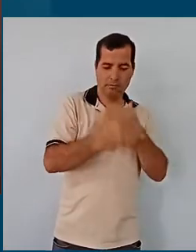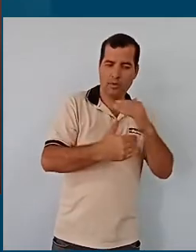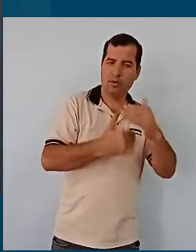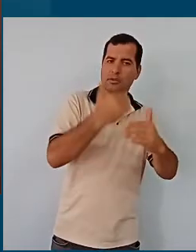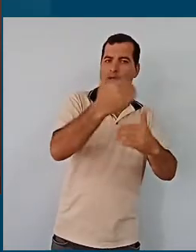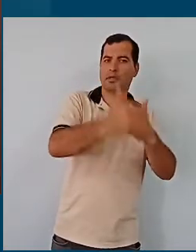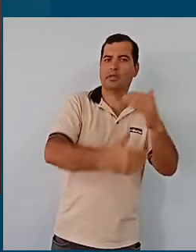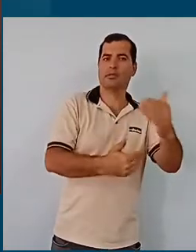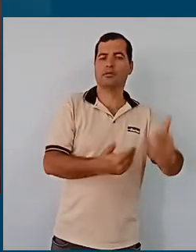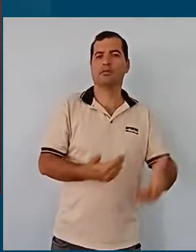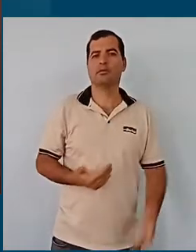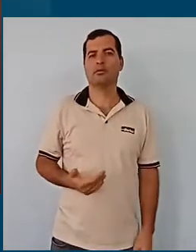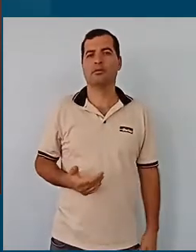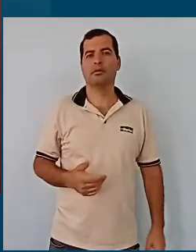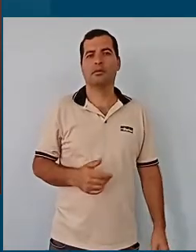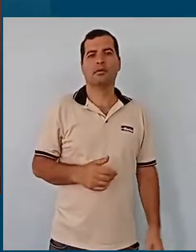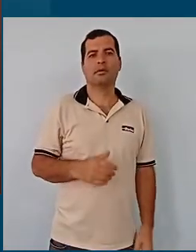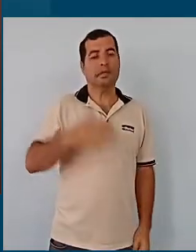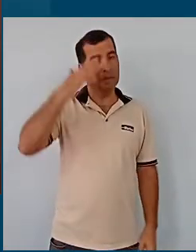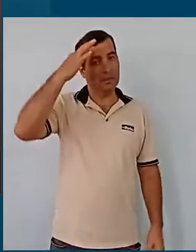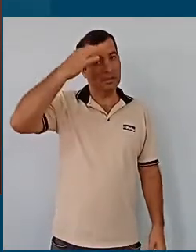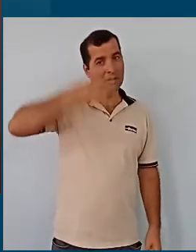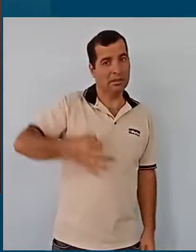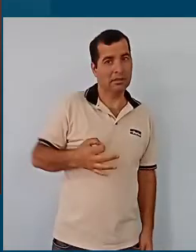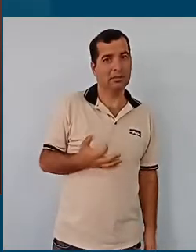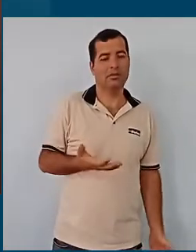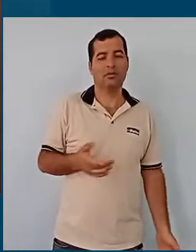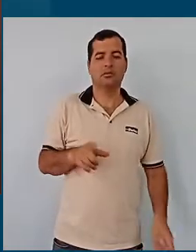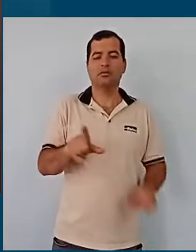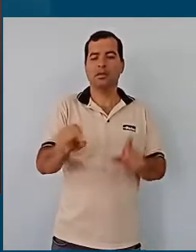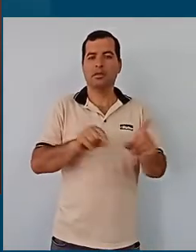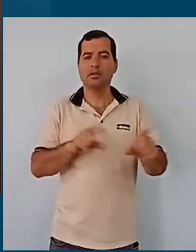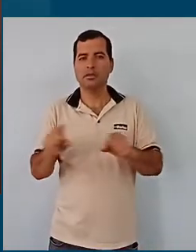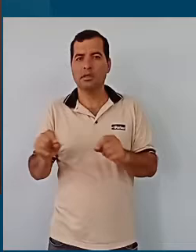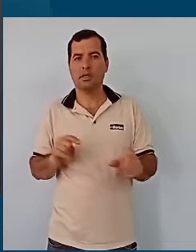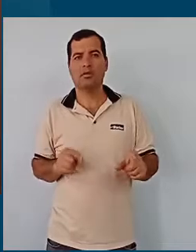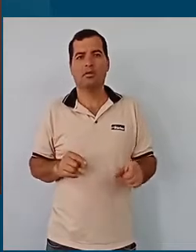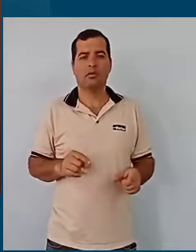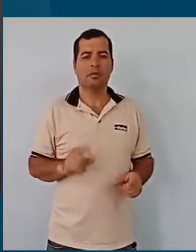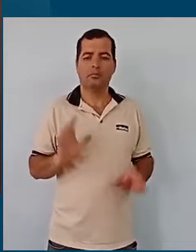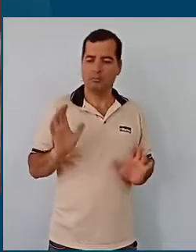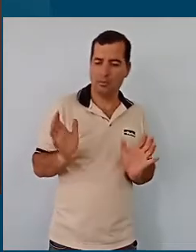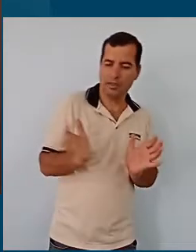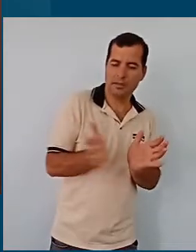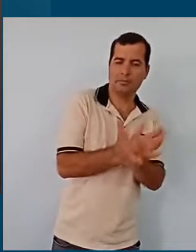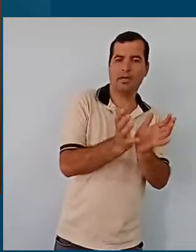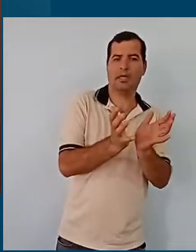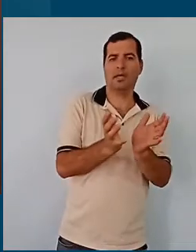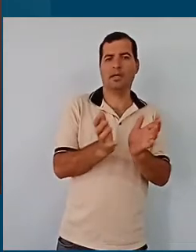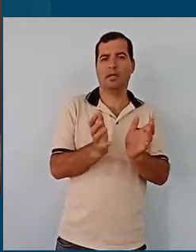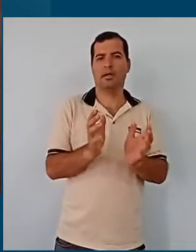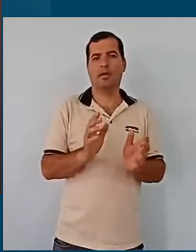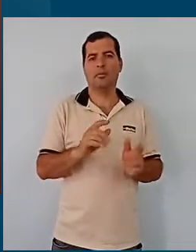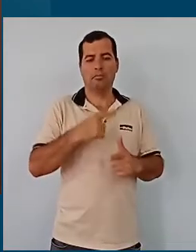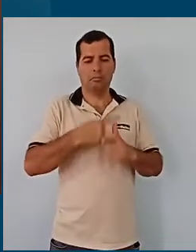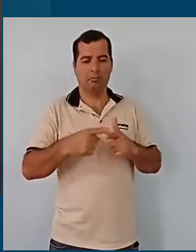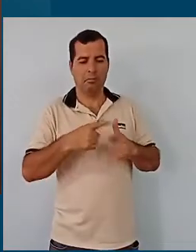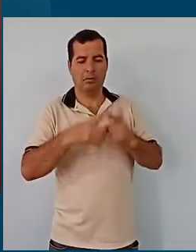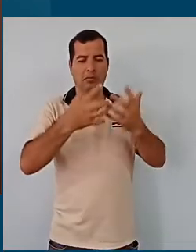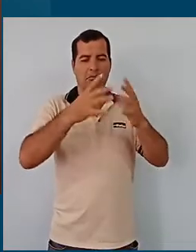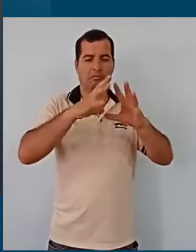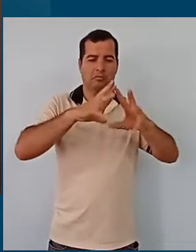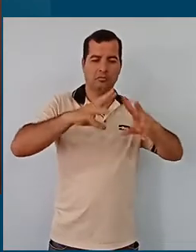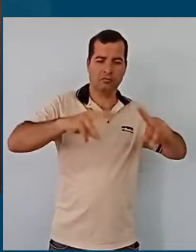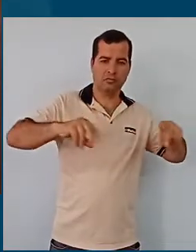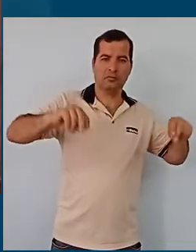processo, a tomar iniciativas, a fazer escolhas, a participar, a resolver problemas, a